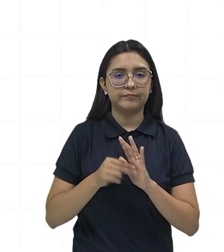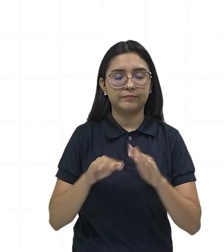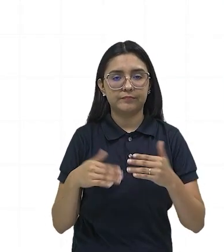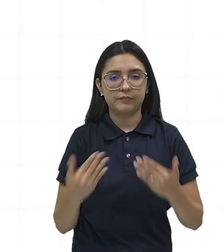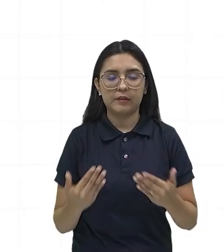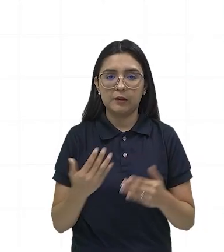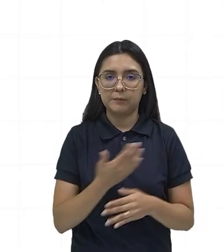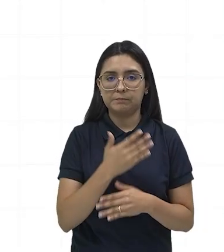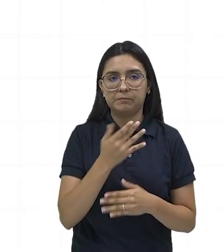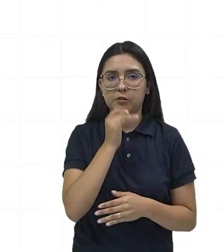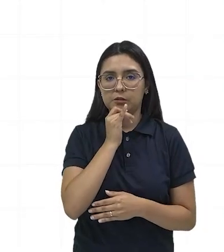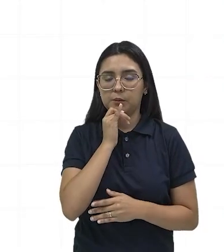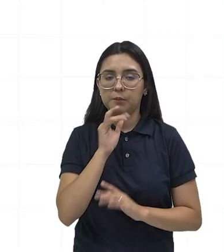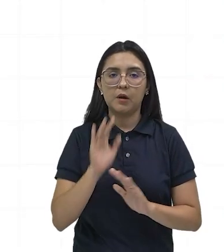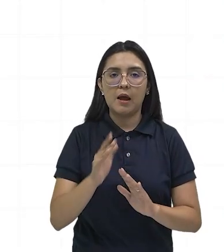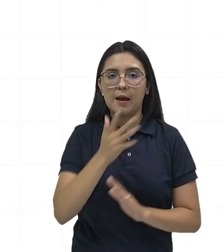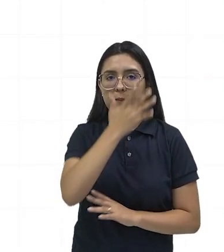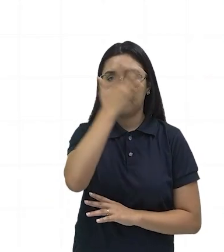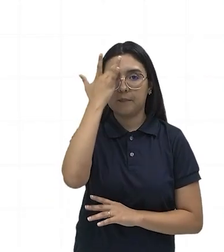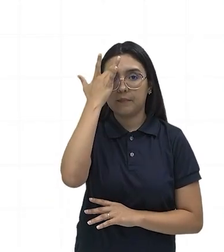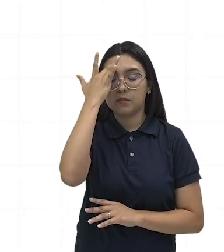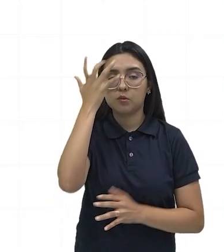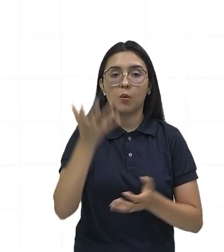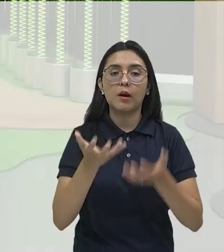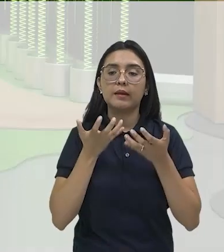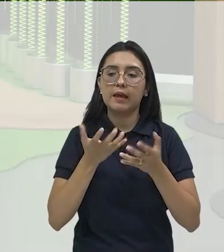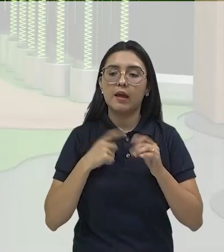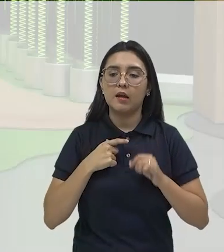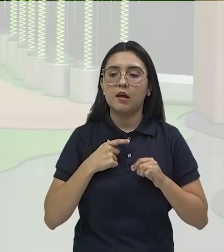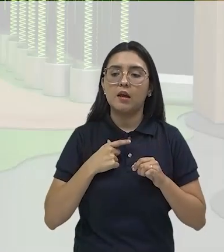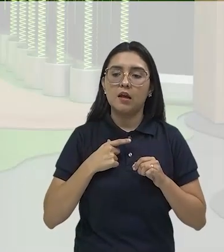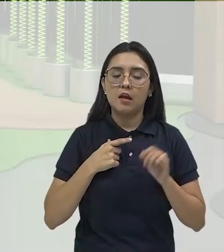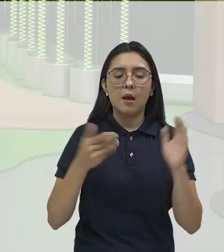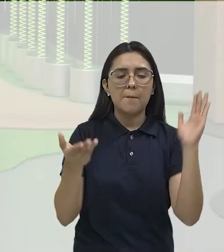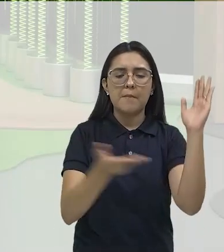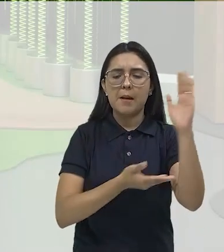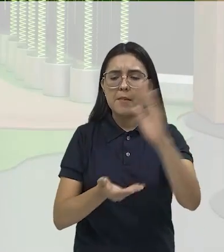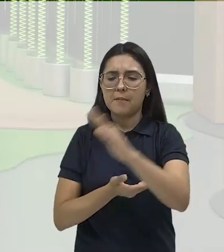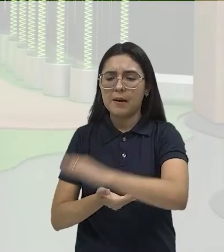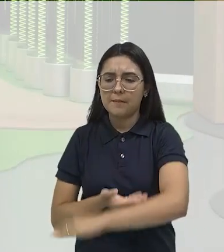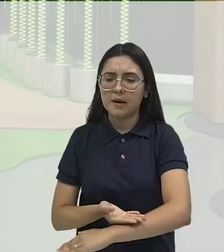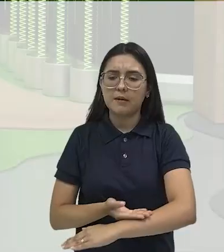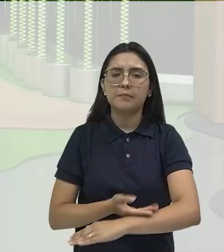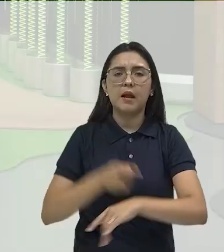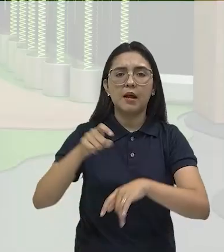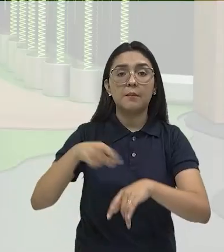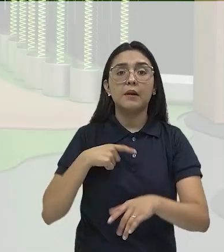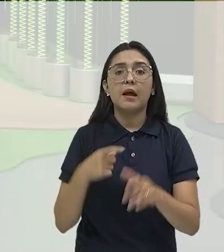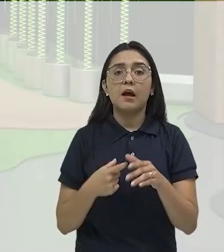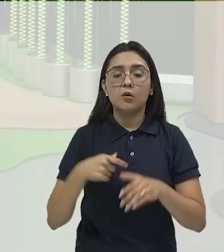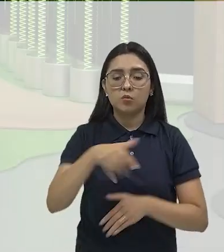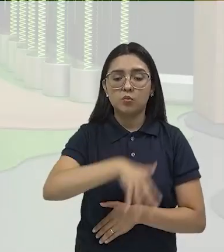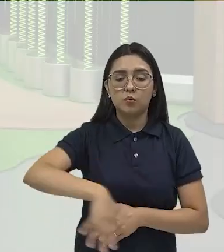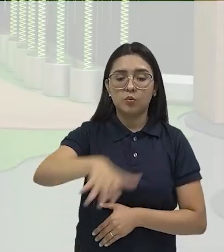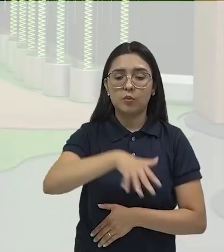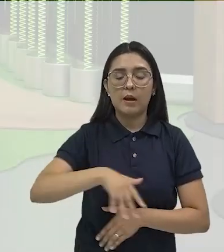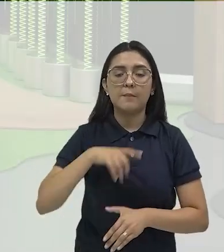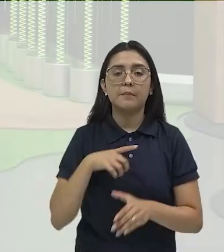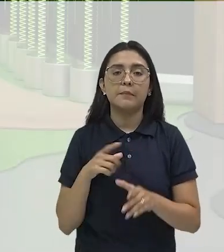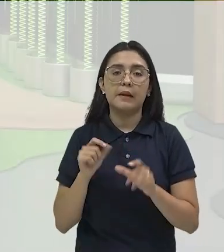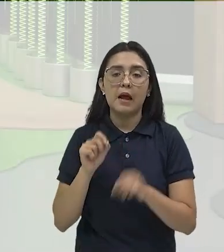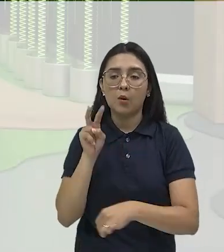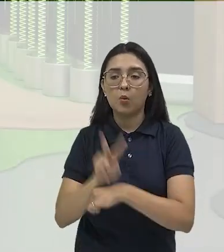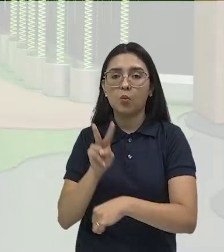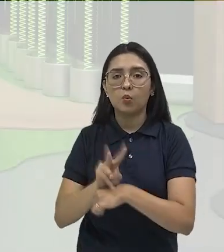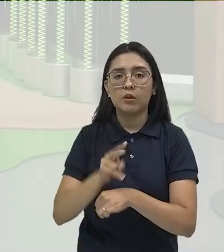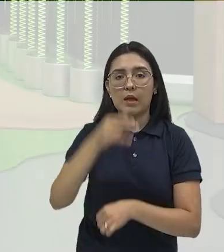a pessoa quer fazer um pasto, quer criar boi, quer ali ter uma